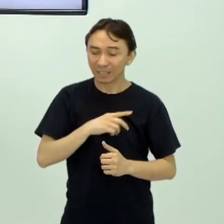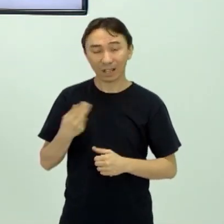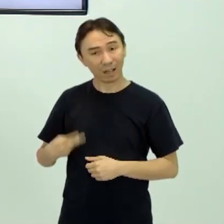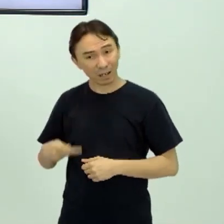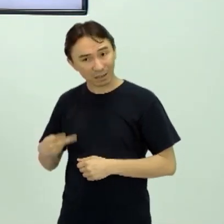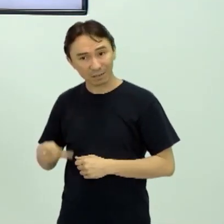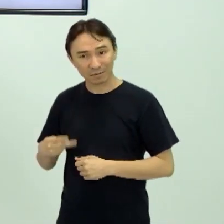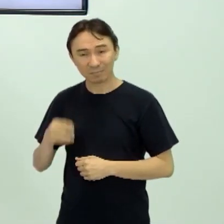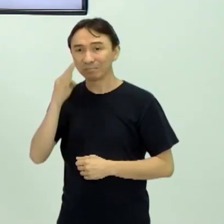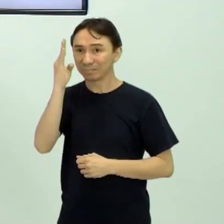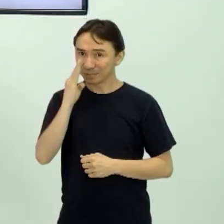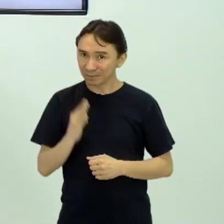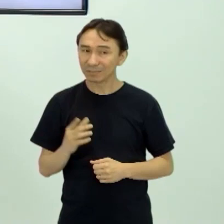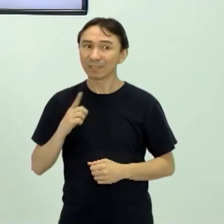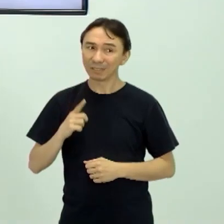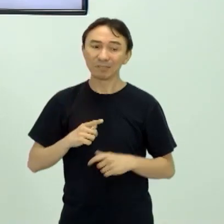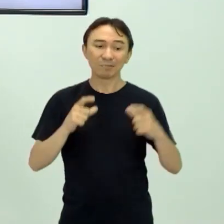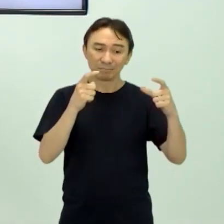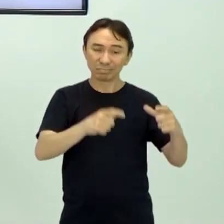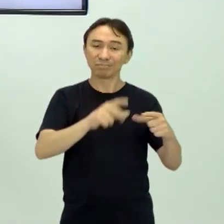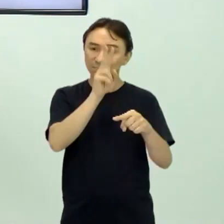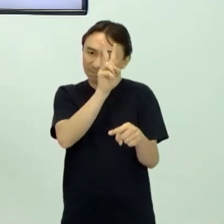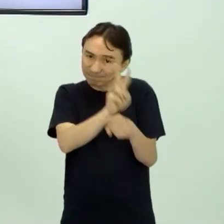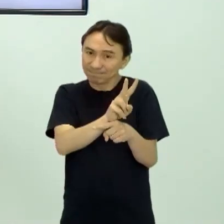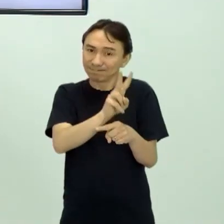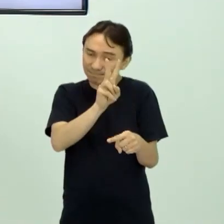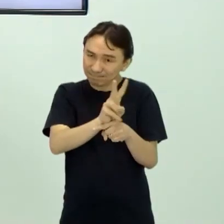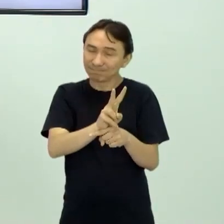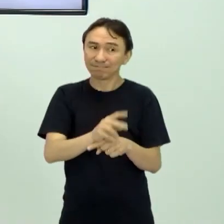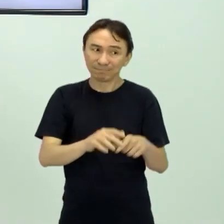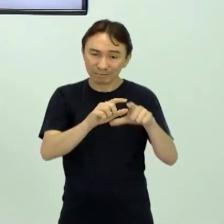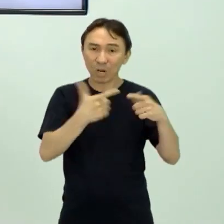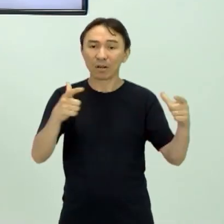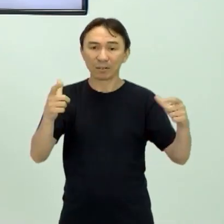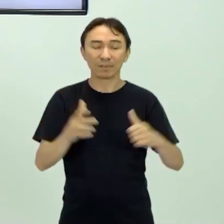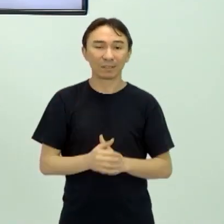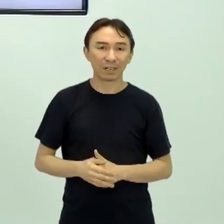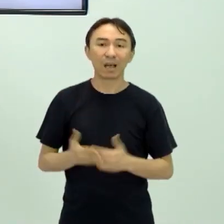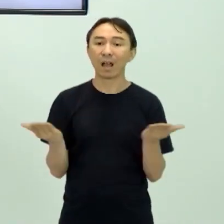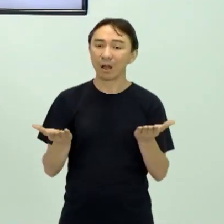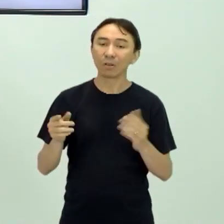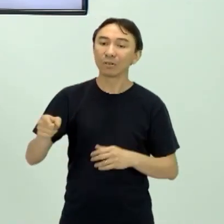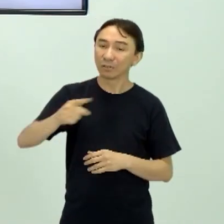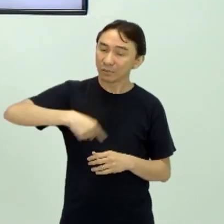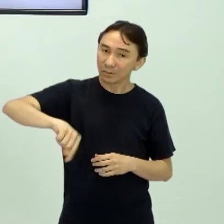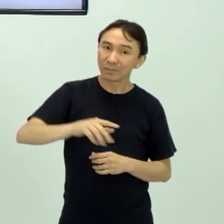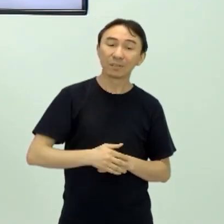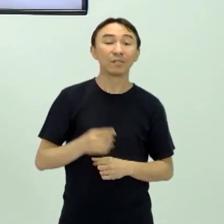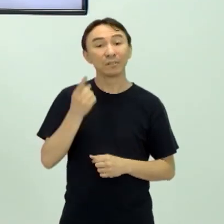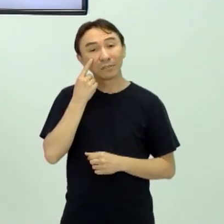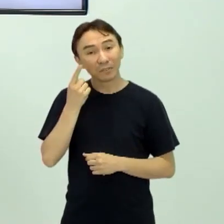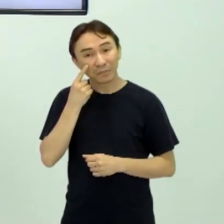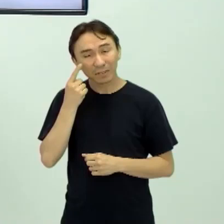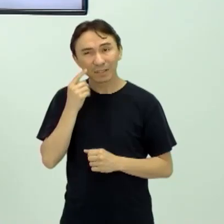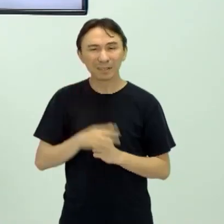Brasil, e nós vamos aí nos transportar para a floresta amazônica de